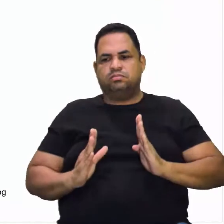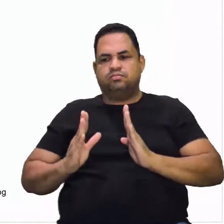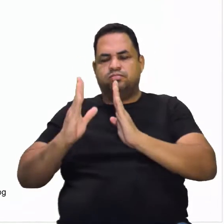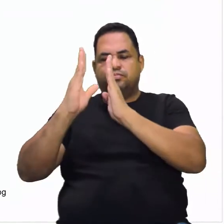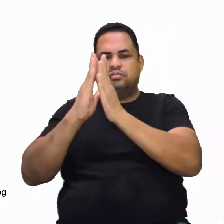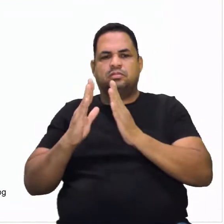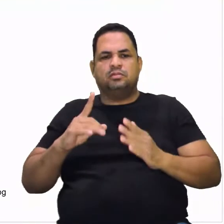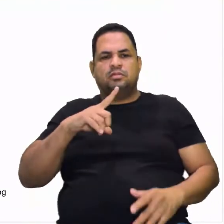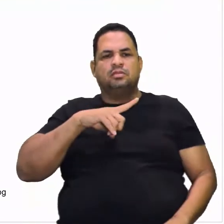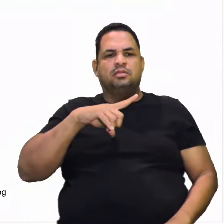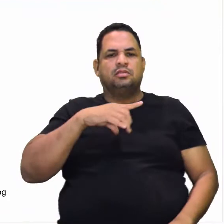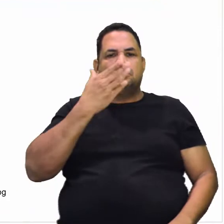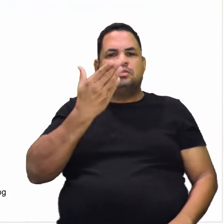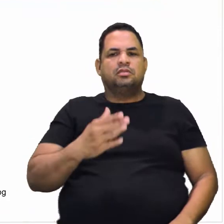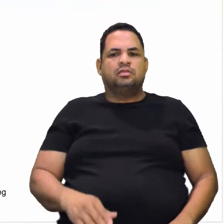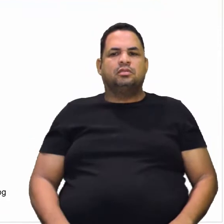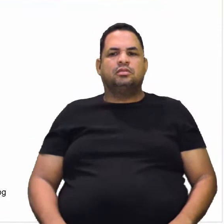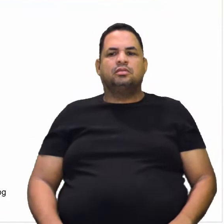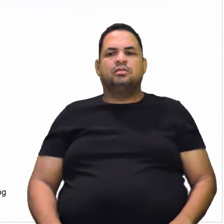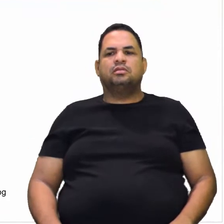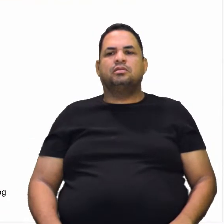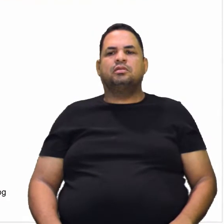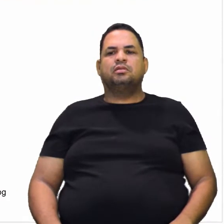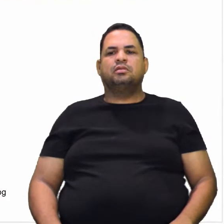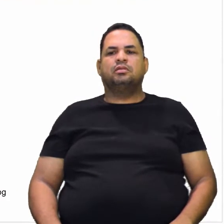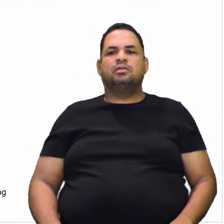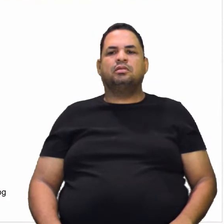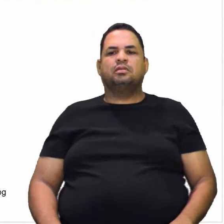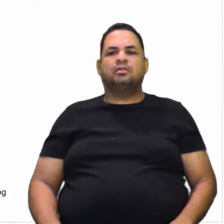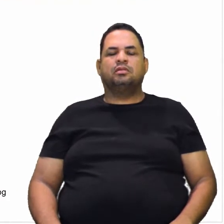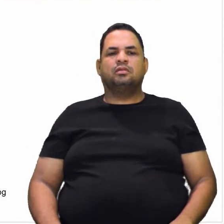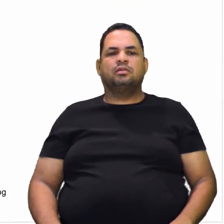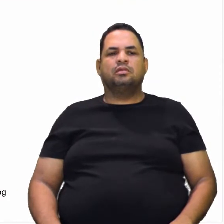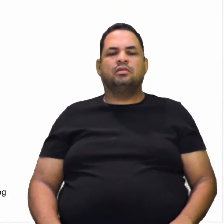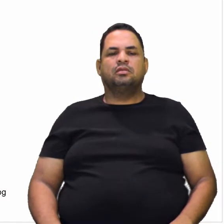temos esses hieróglifos.